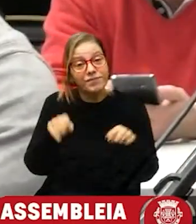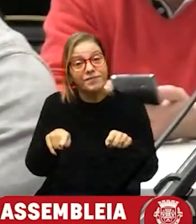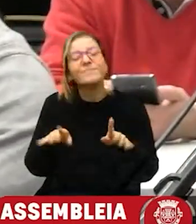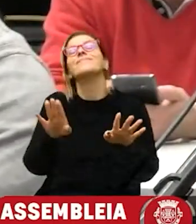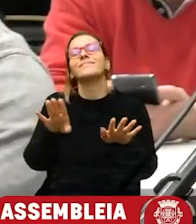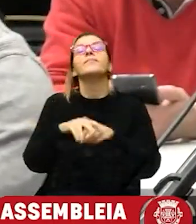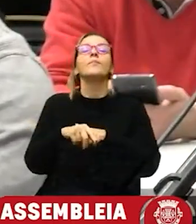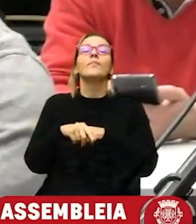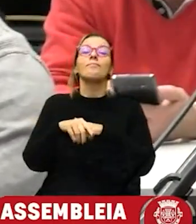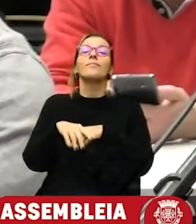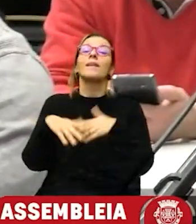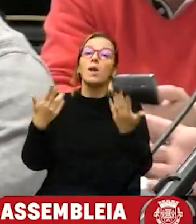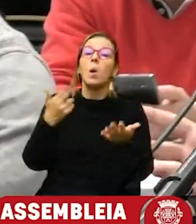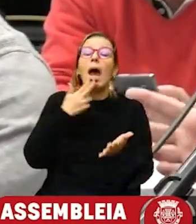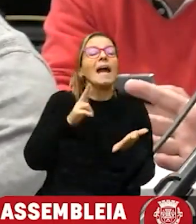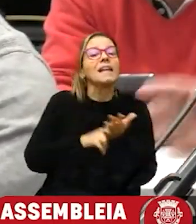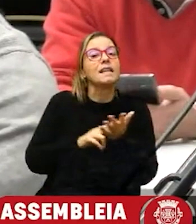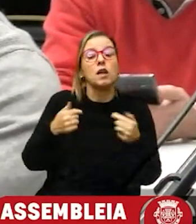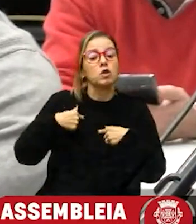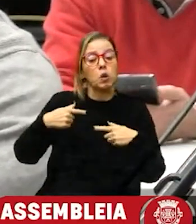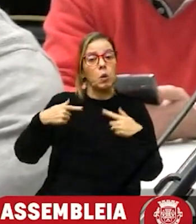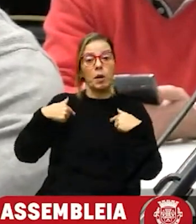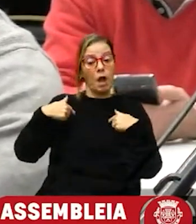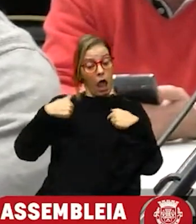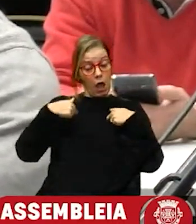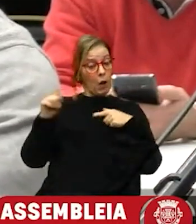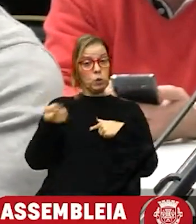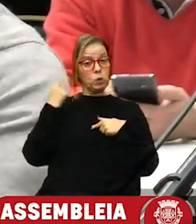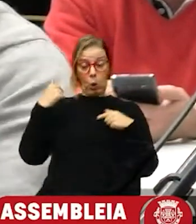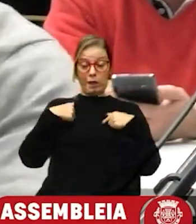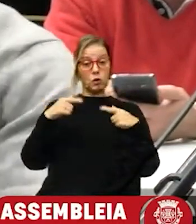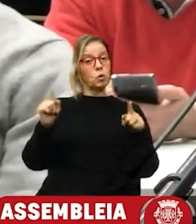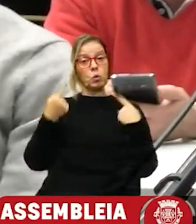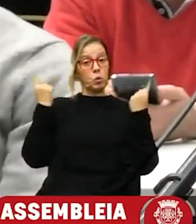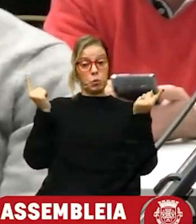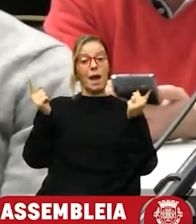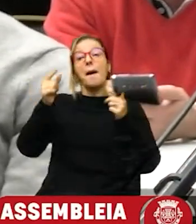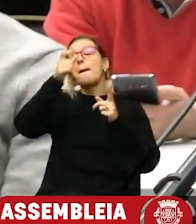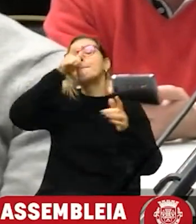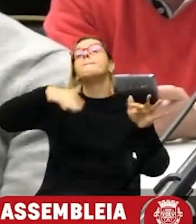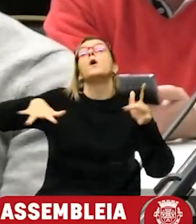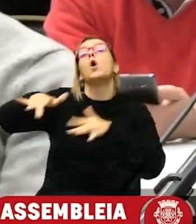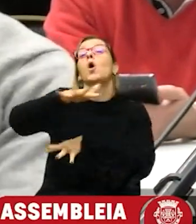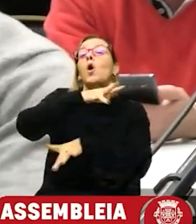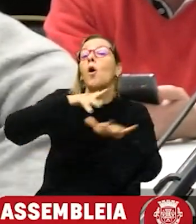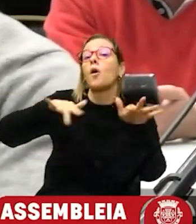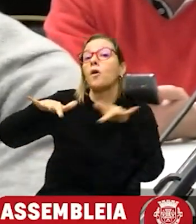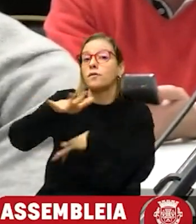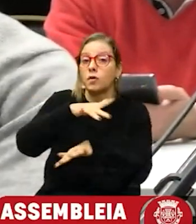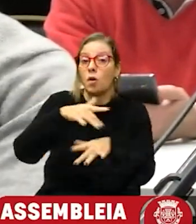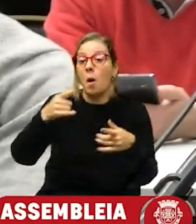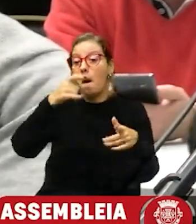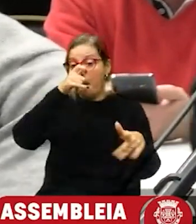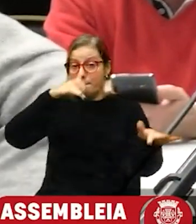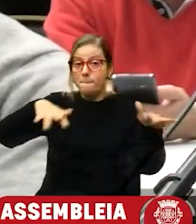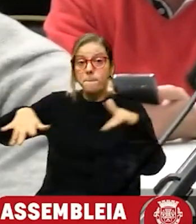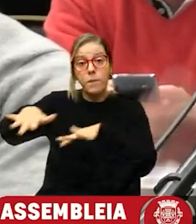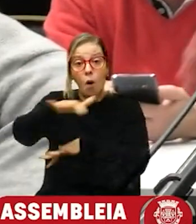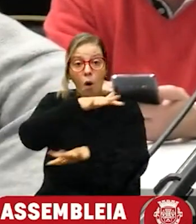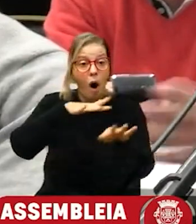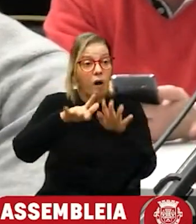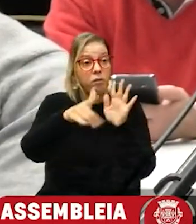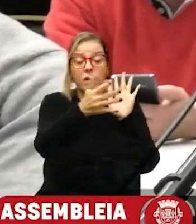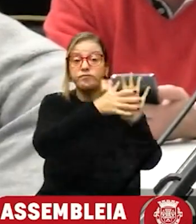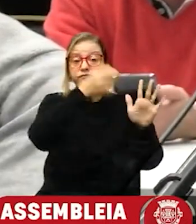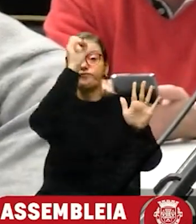realidade não sou eu é o povo volto vos a dizer não sou eu é o povo O povo tá vos a levar para o caixote do